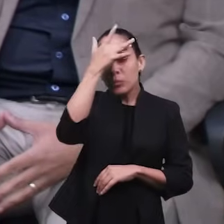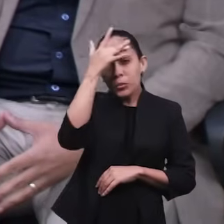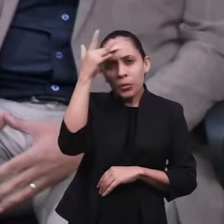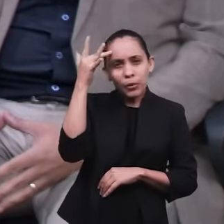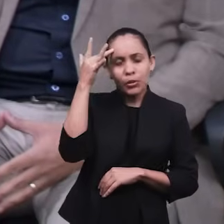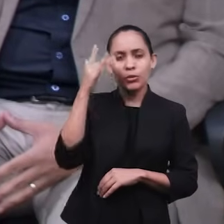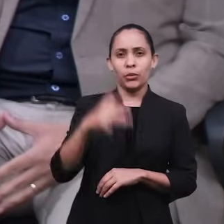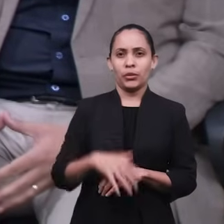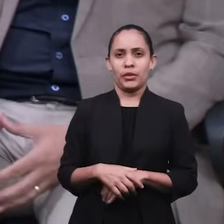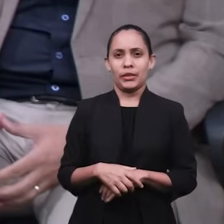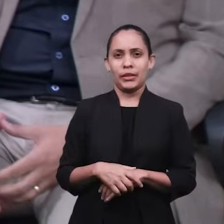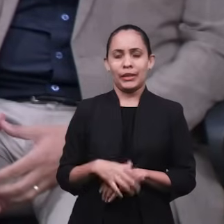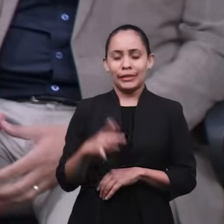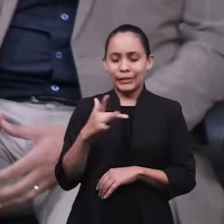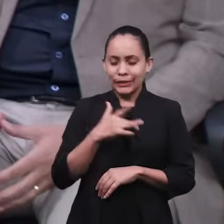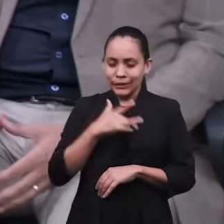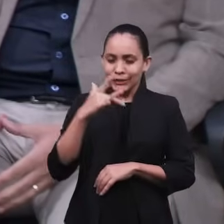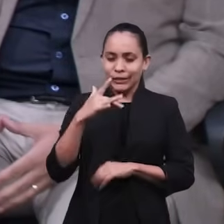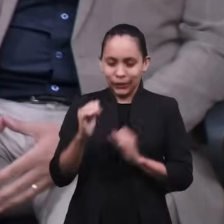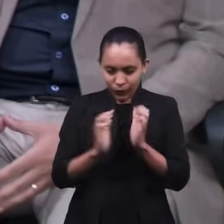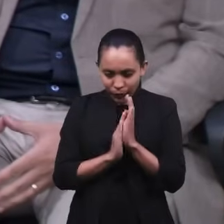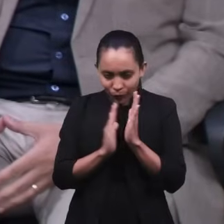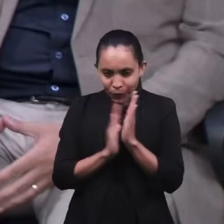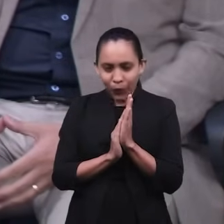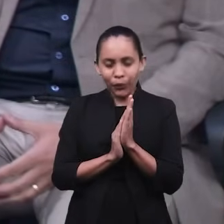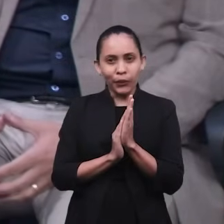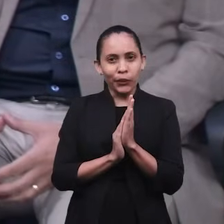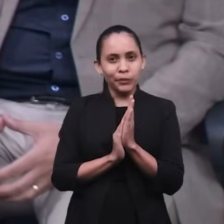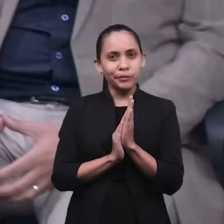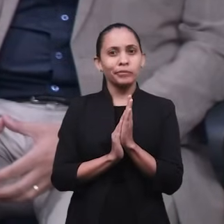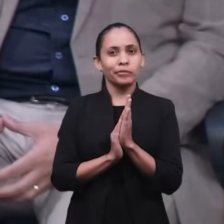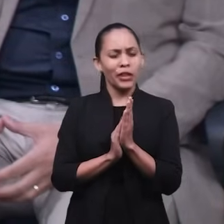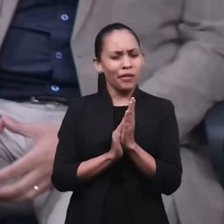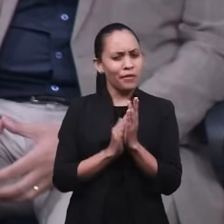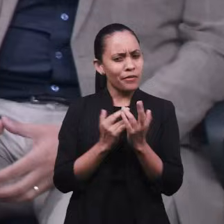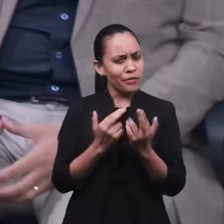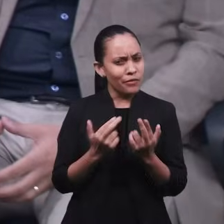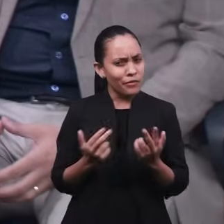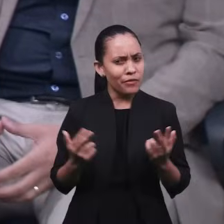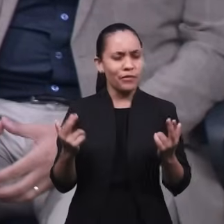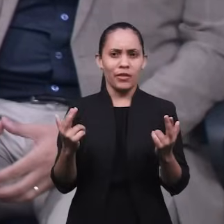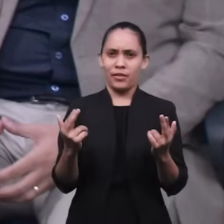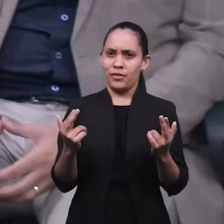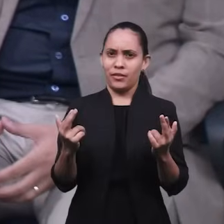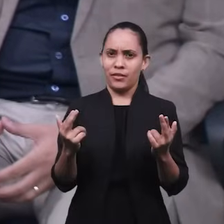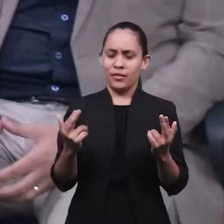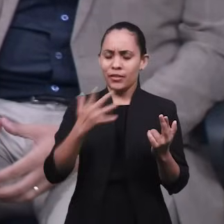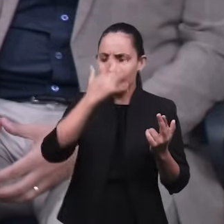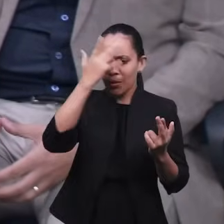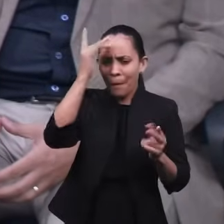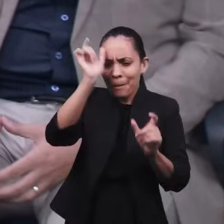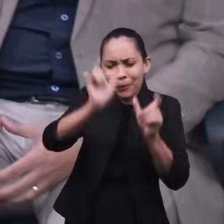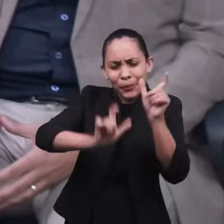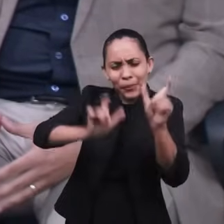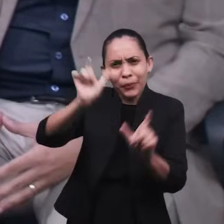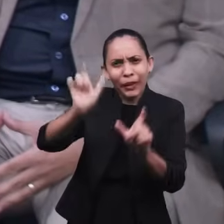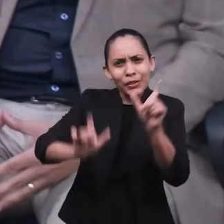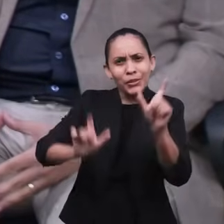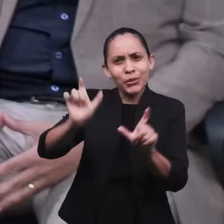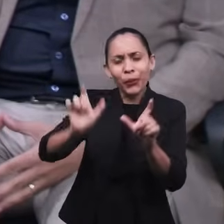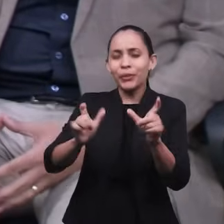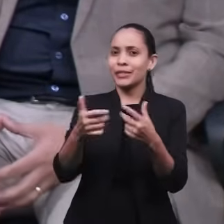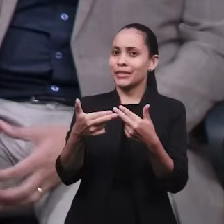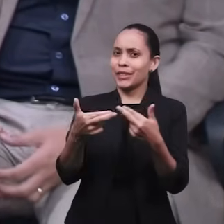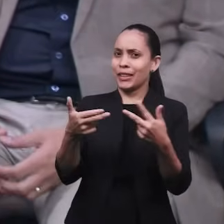pessoa que foi tocada por esse louvor, muitas e muitas pessoas, muitos e